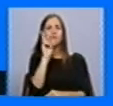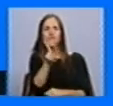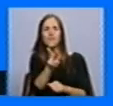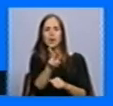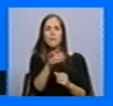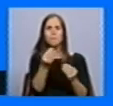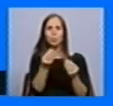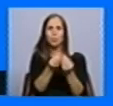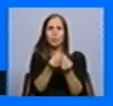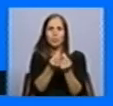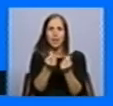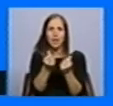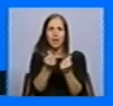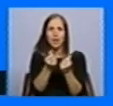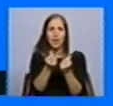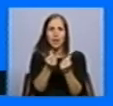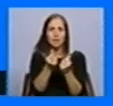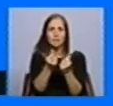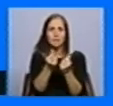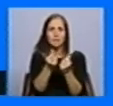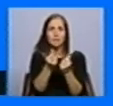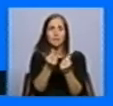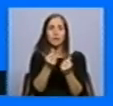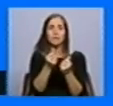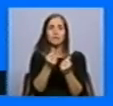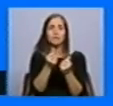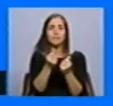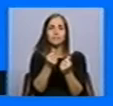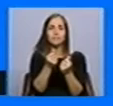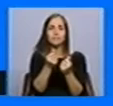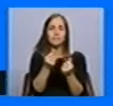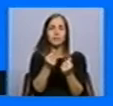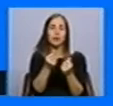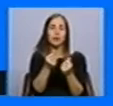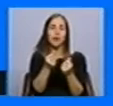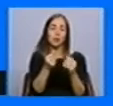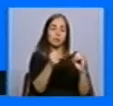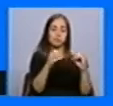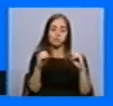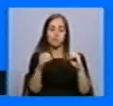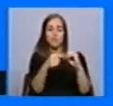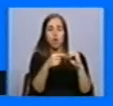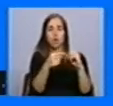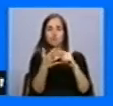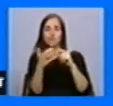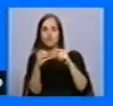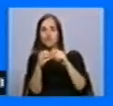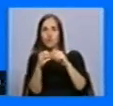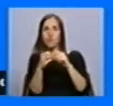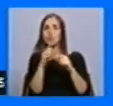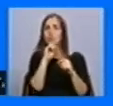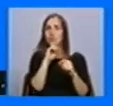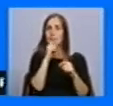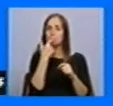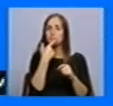ejetada precisamente na região polar, nas regiões polares deste sistema binário. Isto permite-nos, no fundo, perceber a morfologia de